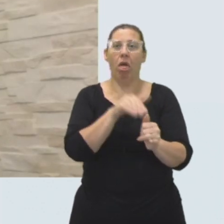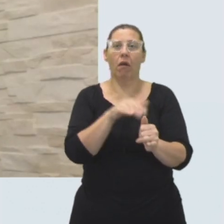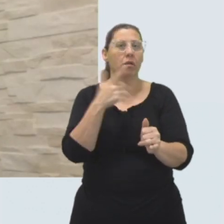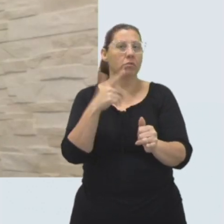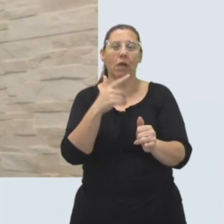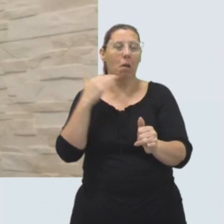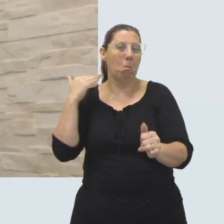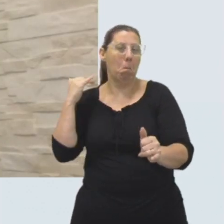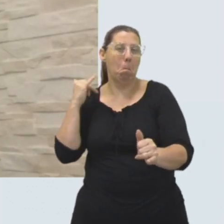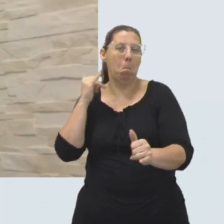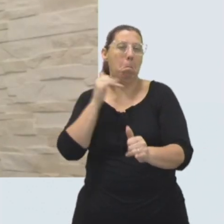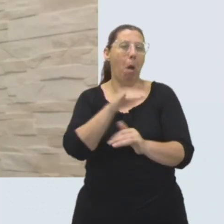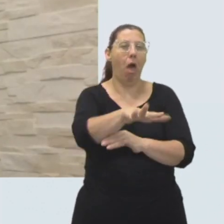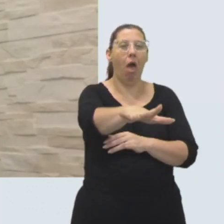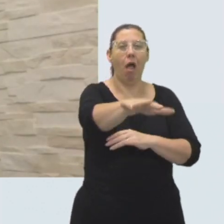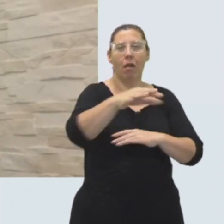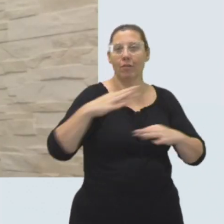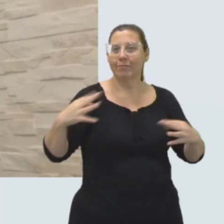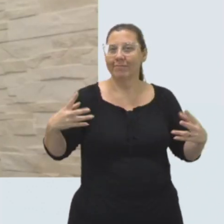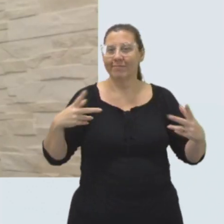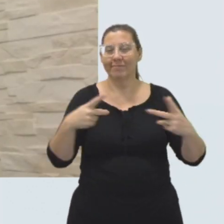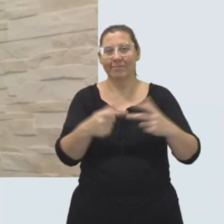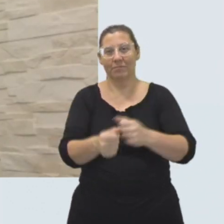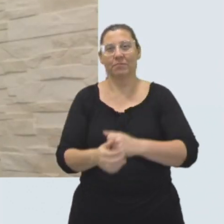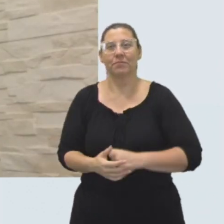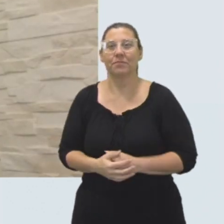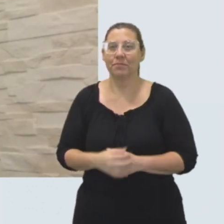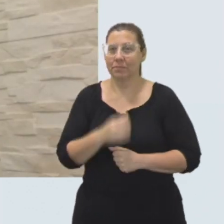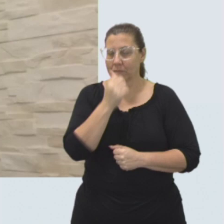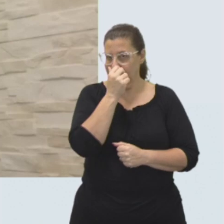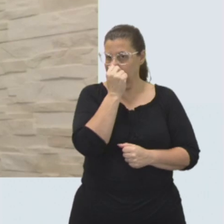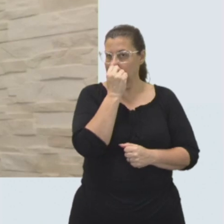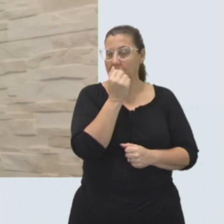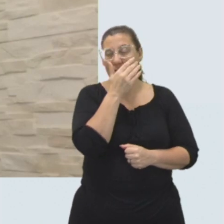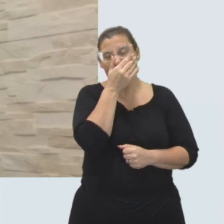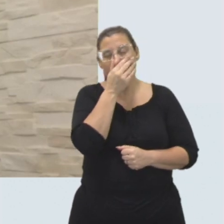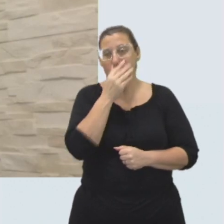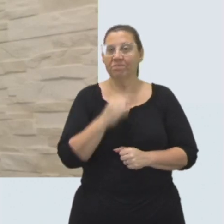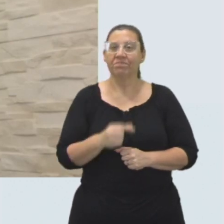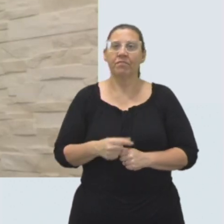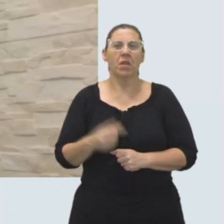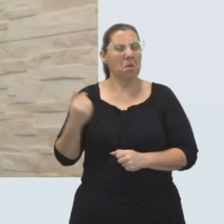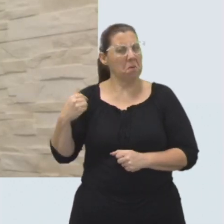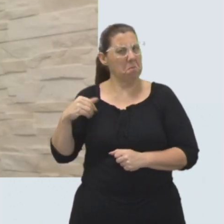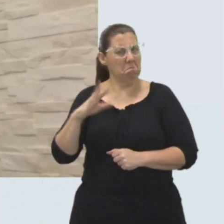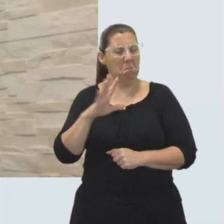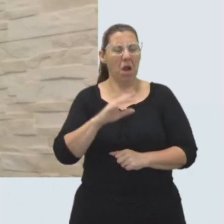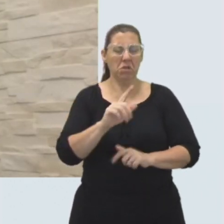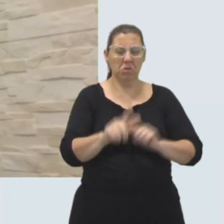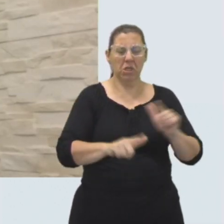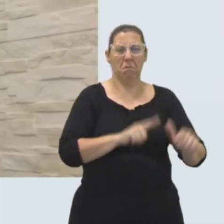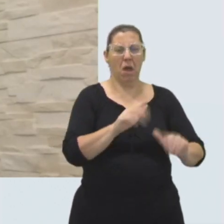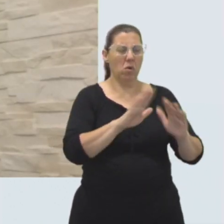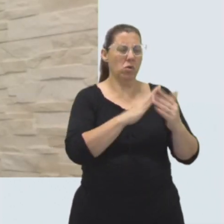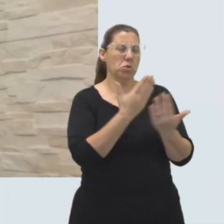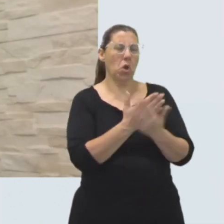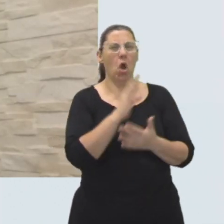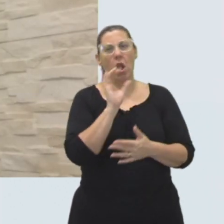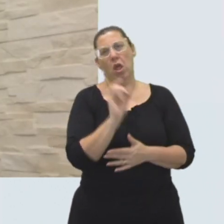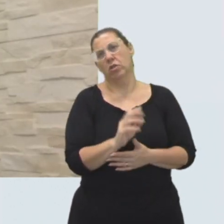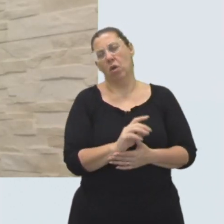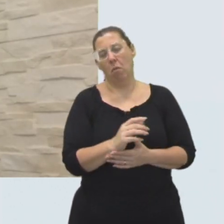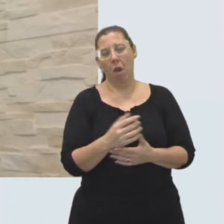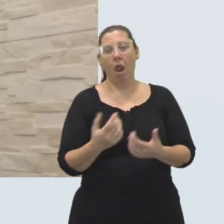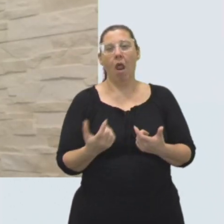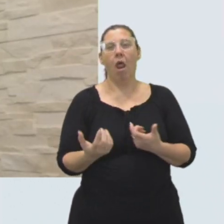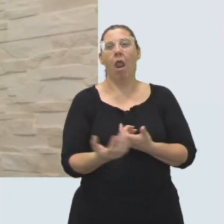à produção das narrativas, que vai além de uma tarefa escolar, né? E permite trabalhar com diversos letramentos. E mais do que